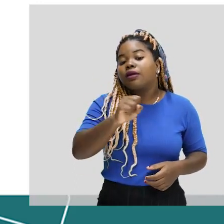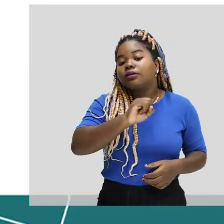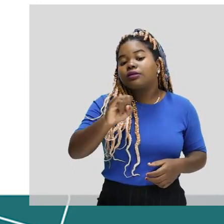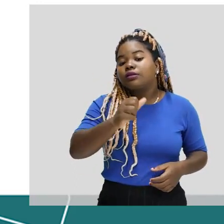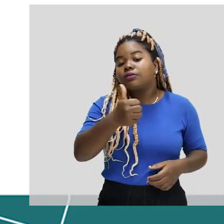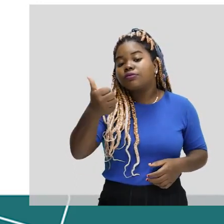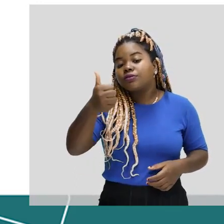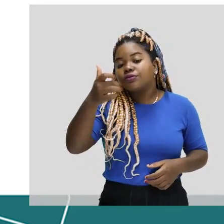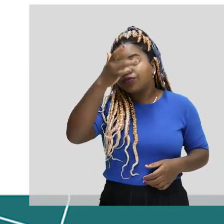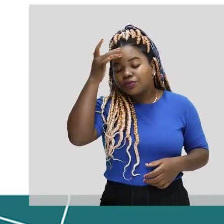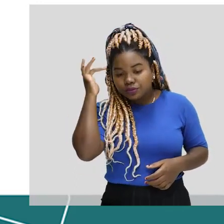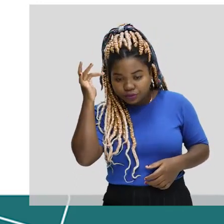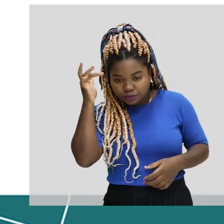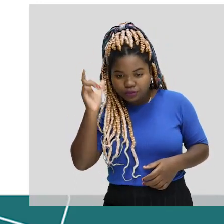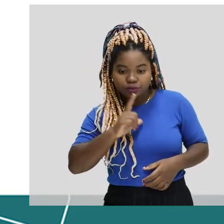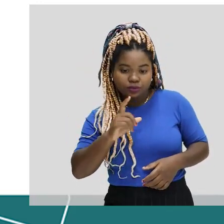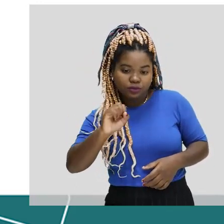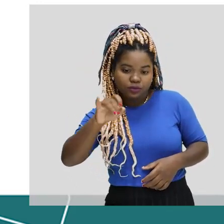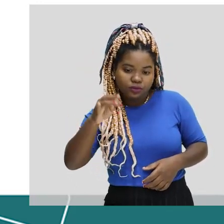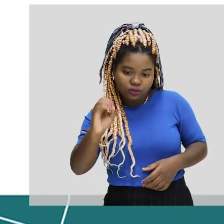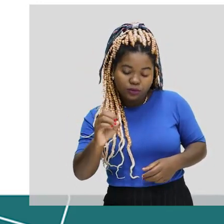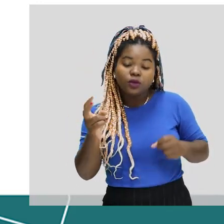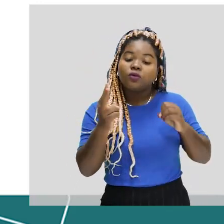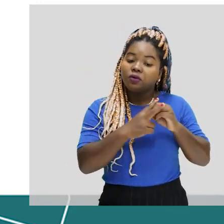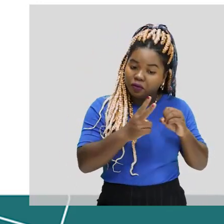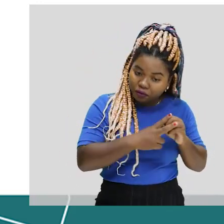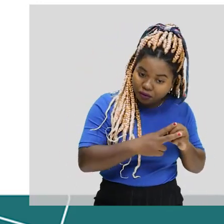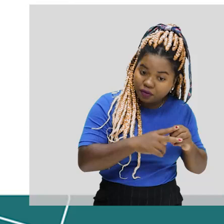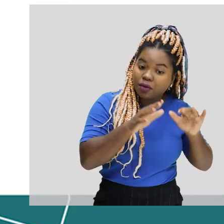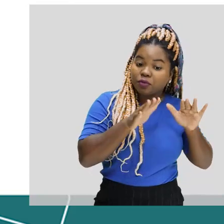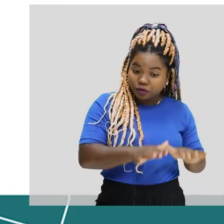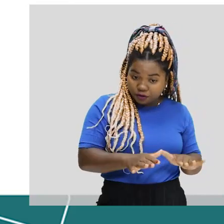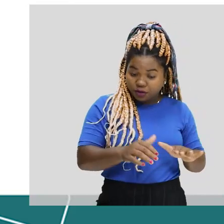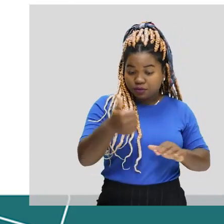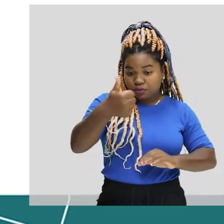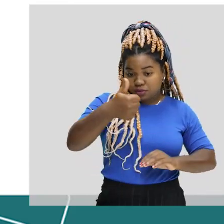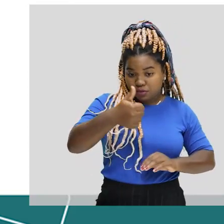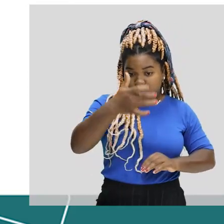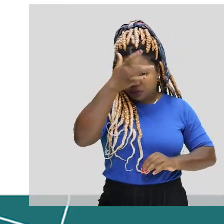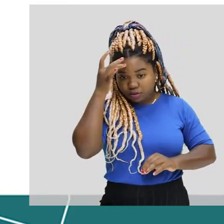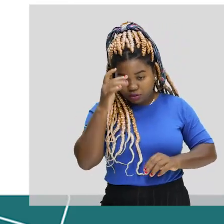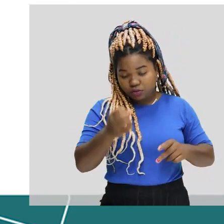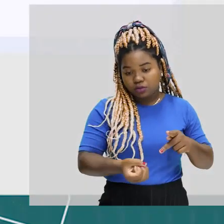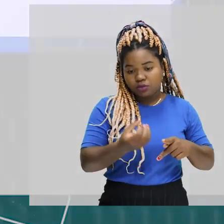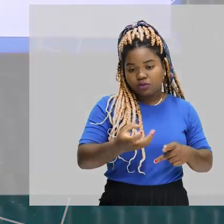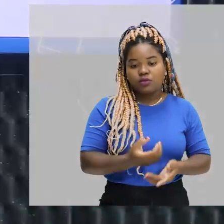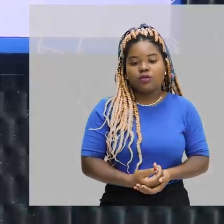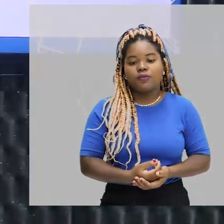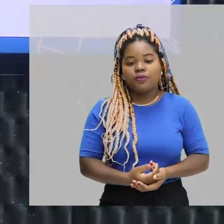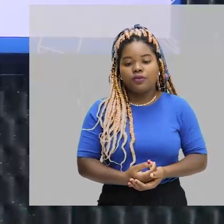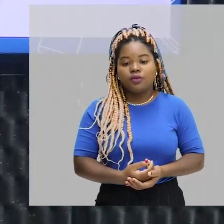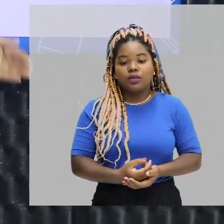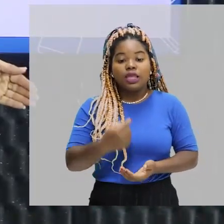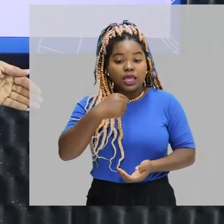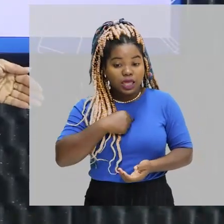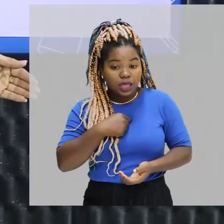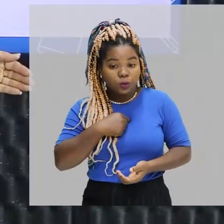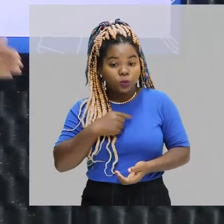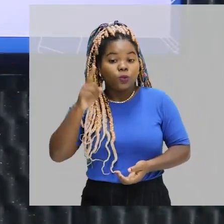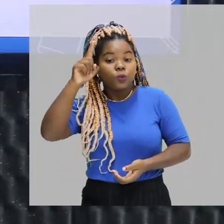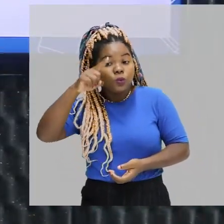do sujeito, o verbo vai ficar na primeira pessoa do plural. Olha o que eu falei há pouco. Eu falei eu e